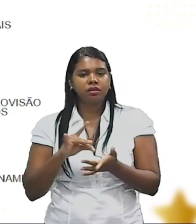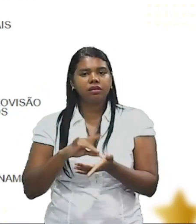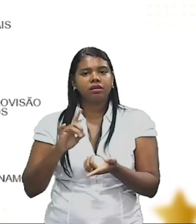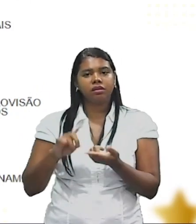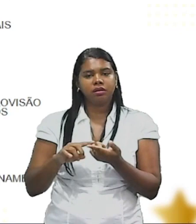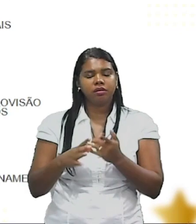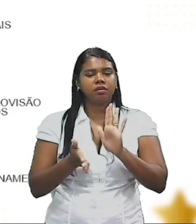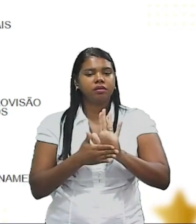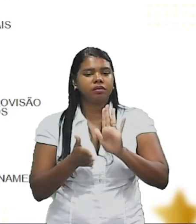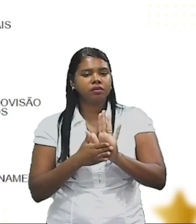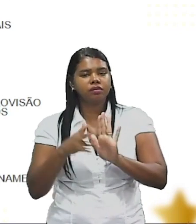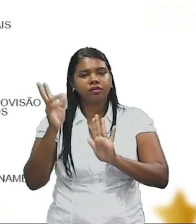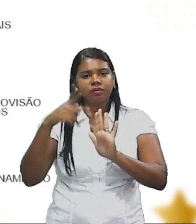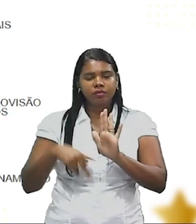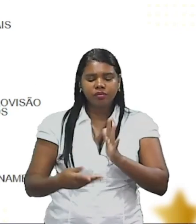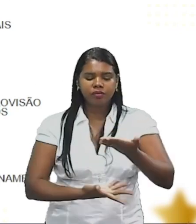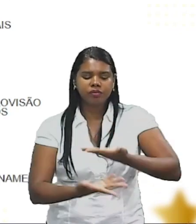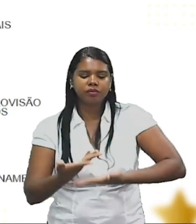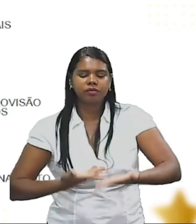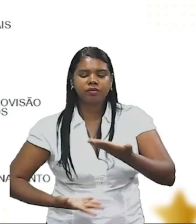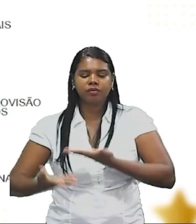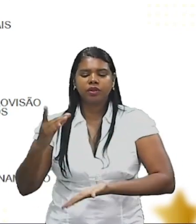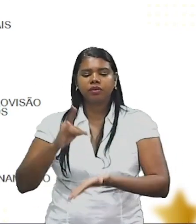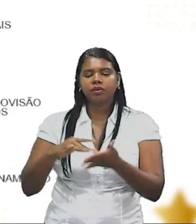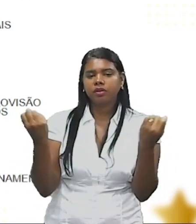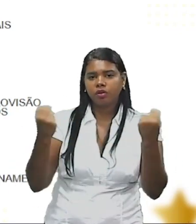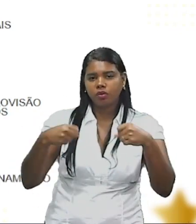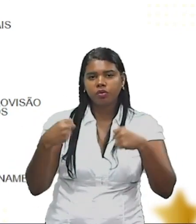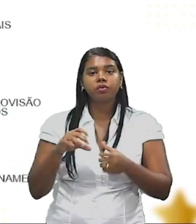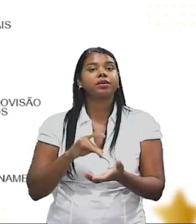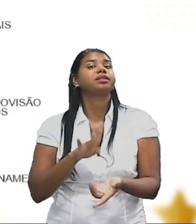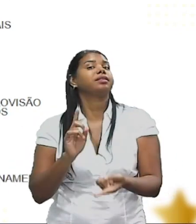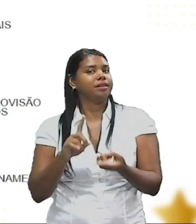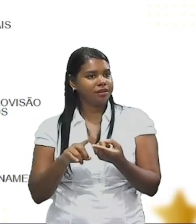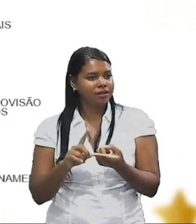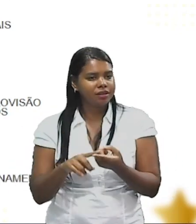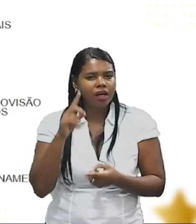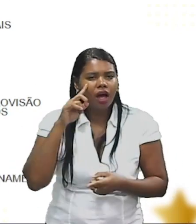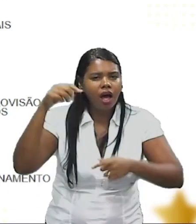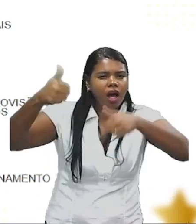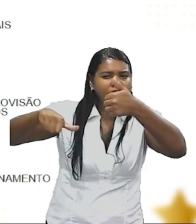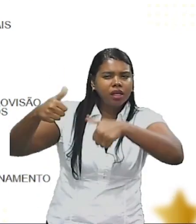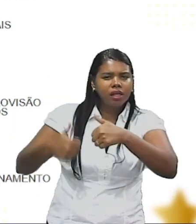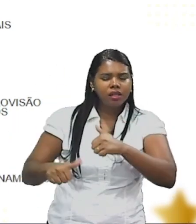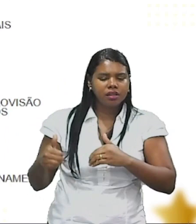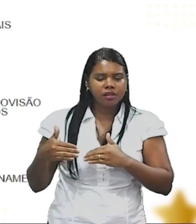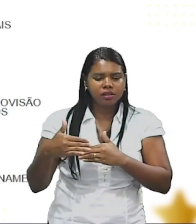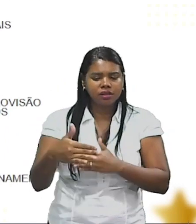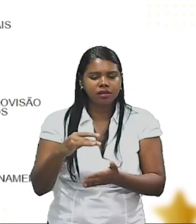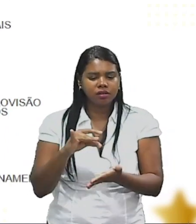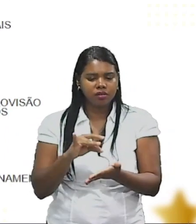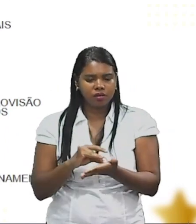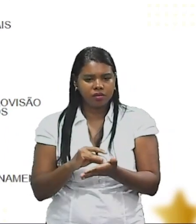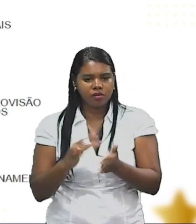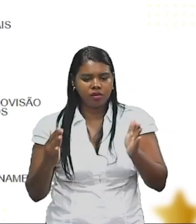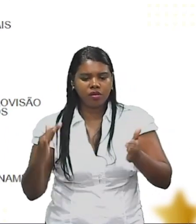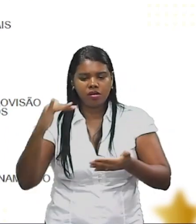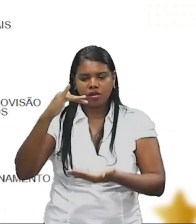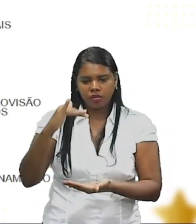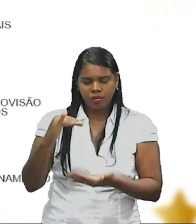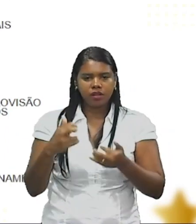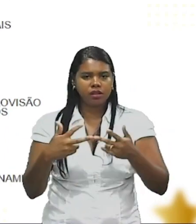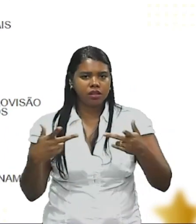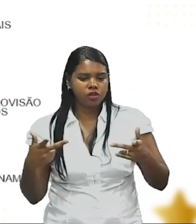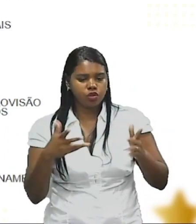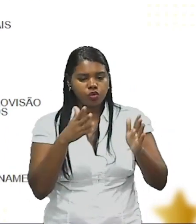proposição e provisão de serviços, quais são os serviços necessários, né? Verificação, a parte de embalagem,